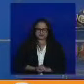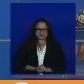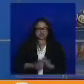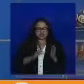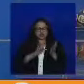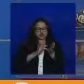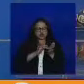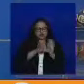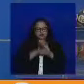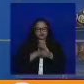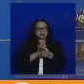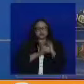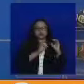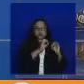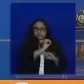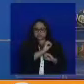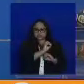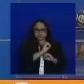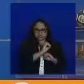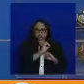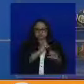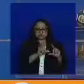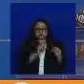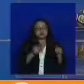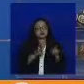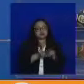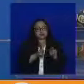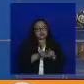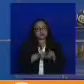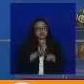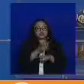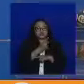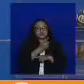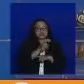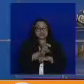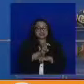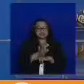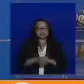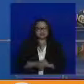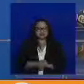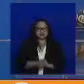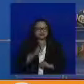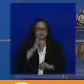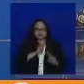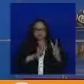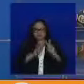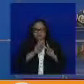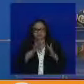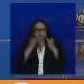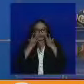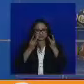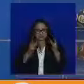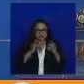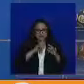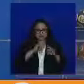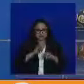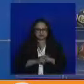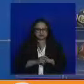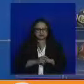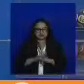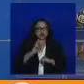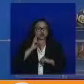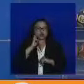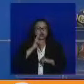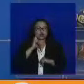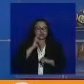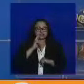Na Lotomania você ganha com 0 acerto, ganha também a partir de 15 acertos. Fique de olho na sua aposta. Bola rosa, número